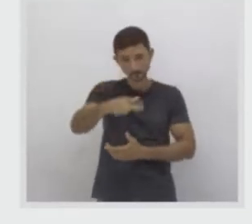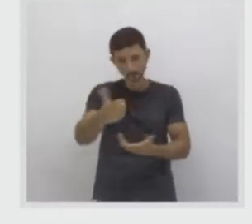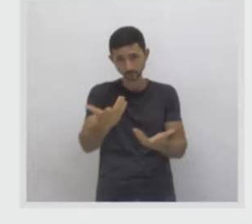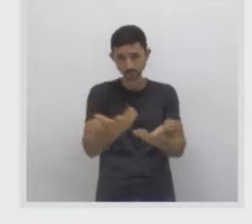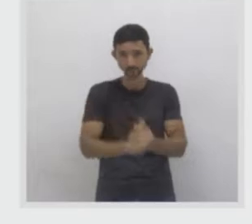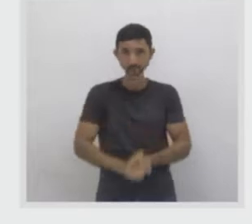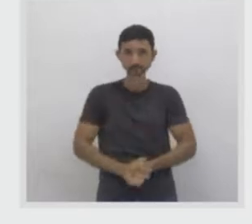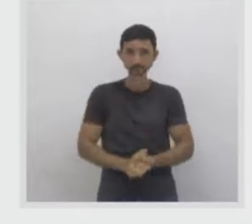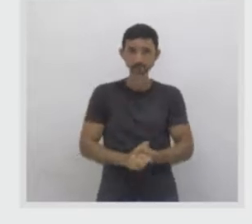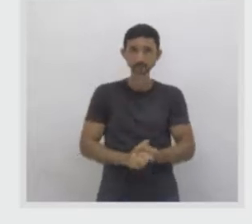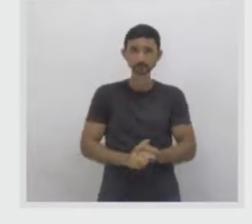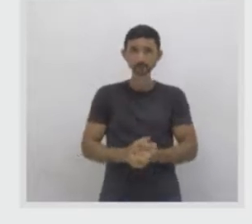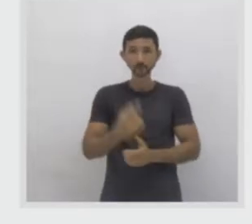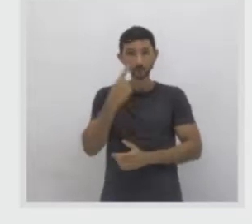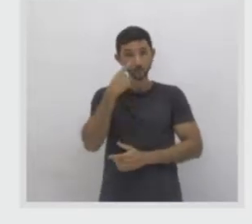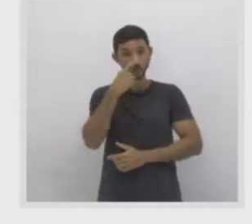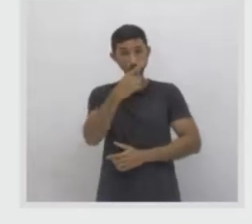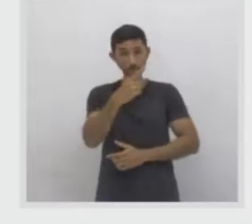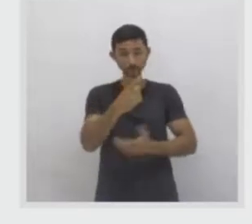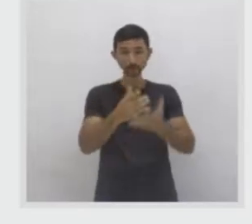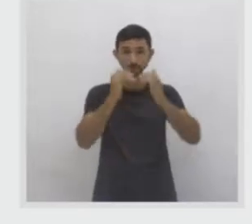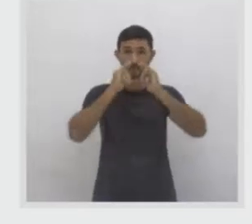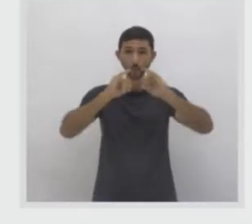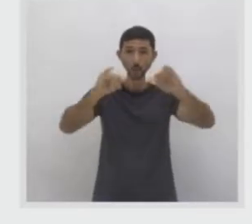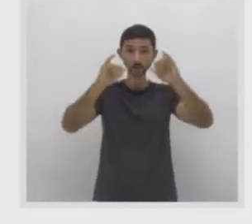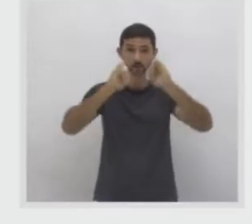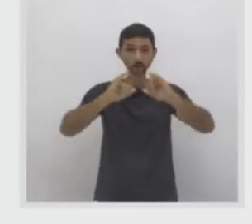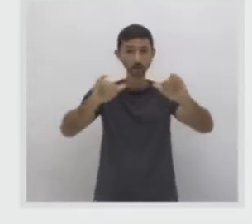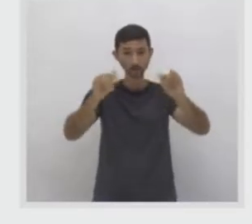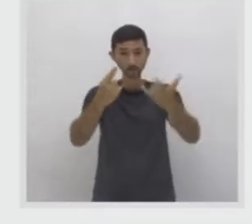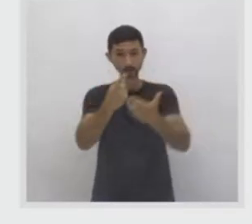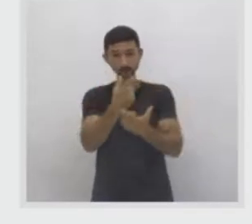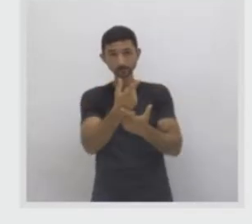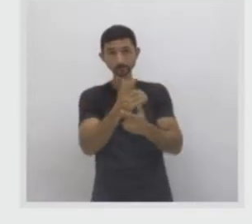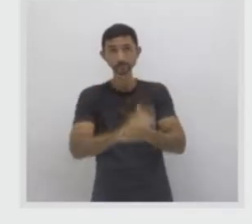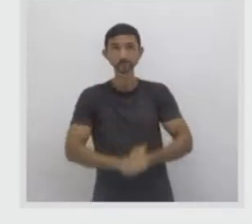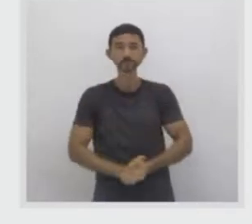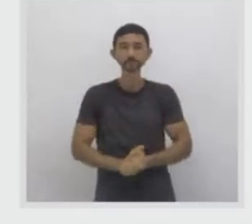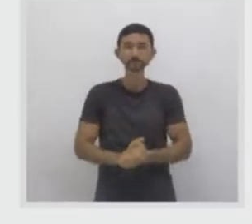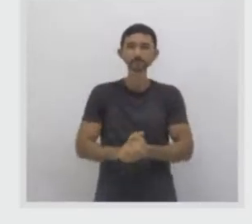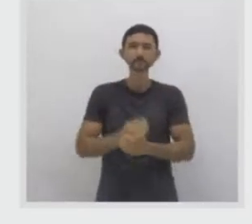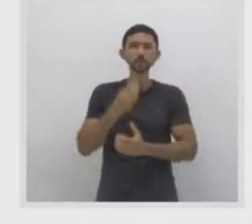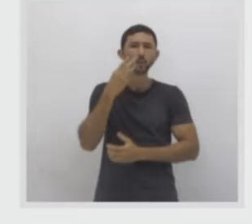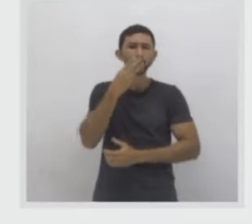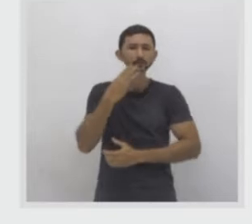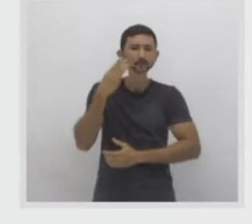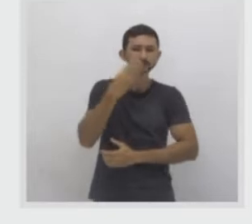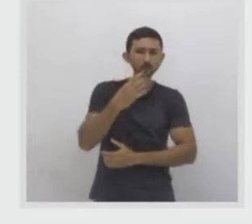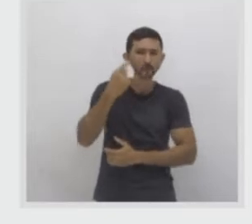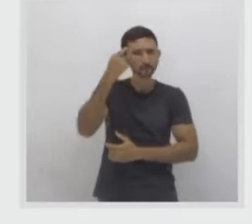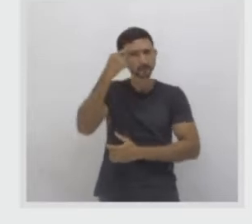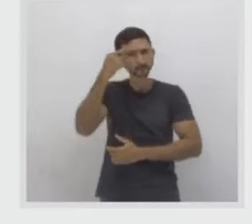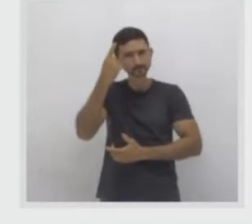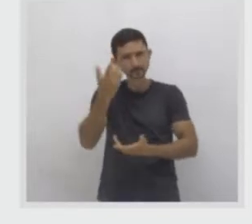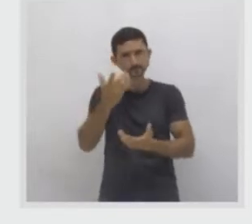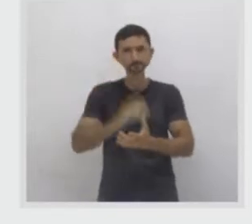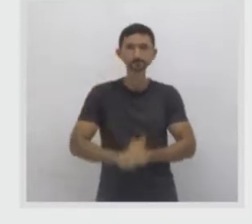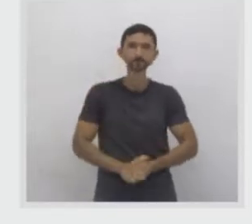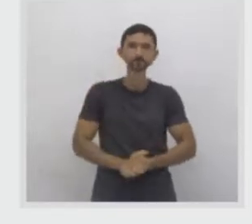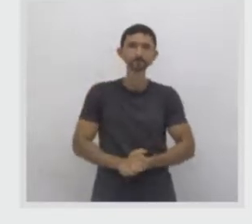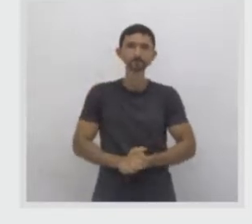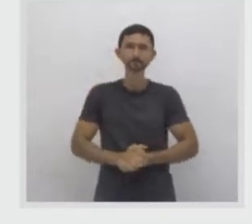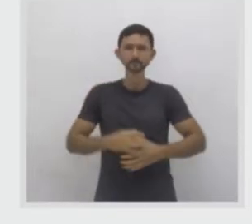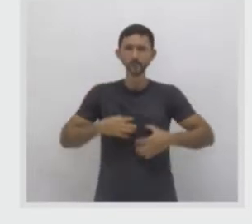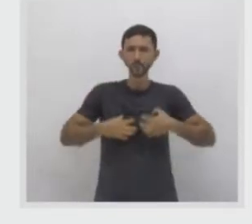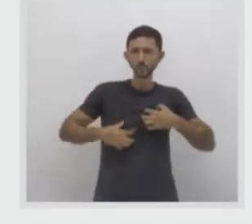aí, a priori, um anúncio sobre o açúcar. Vamos pensar nesse anúncio? Seu